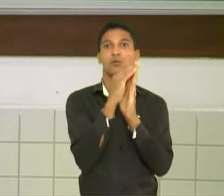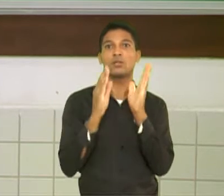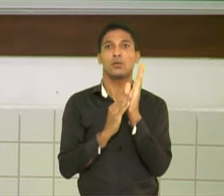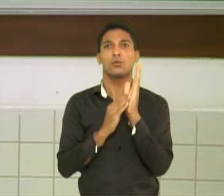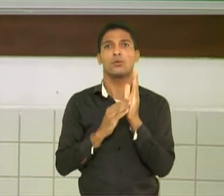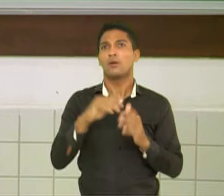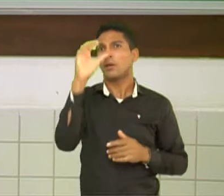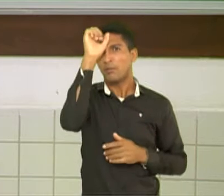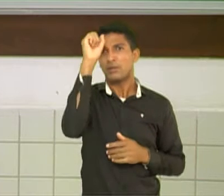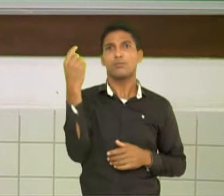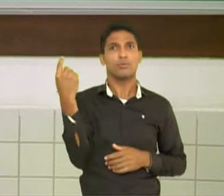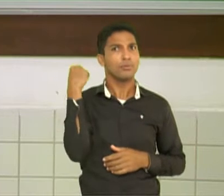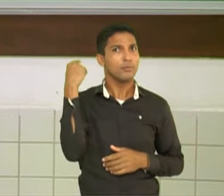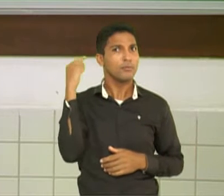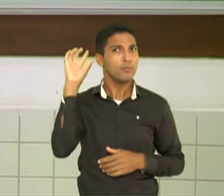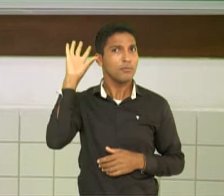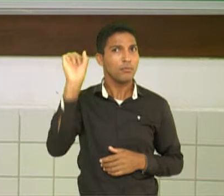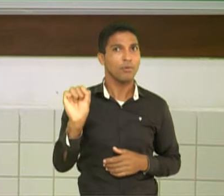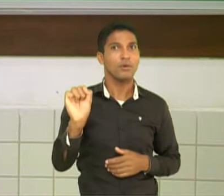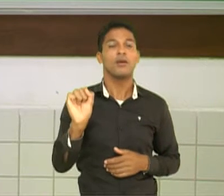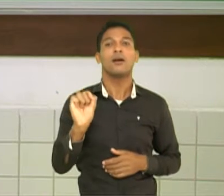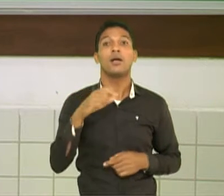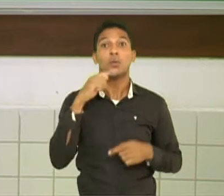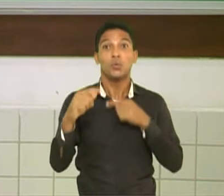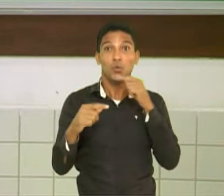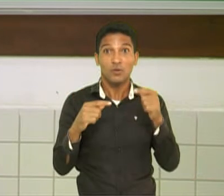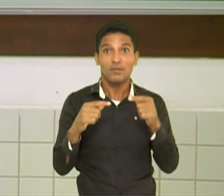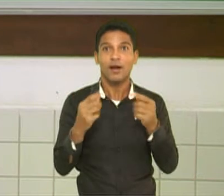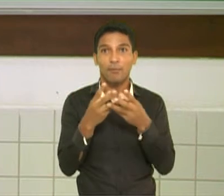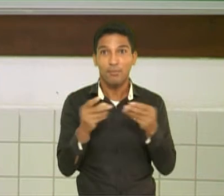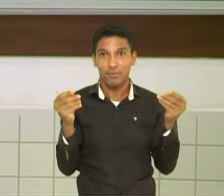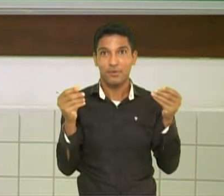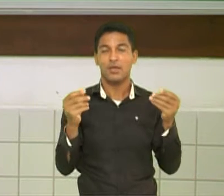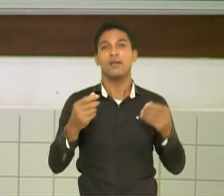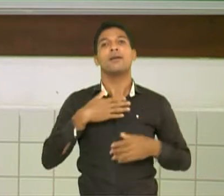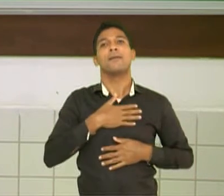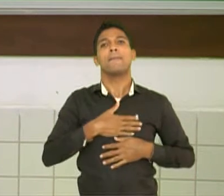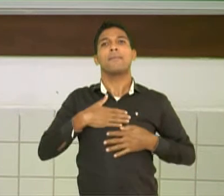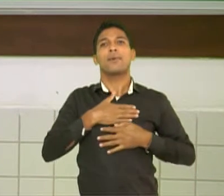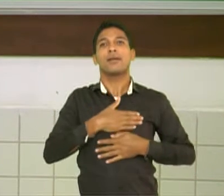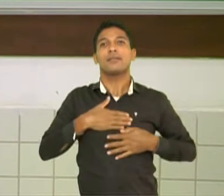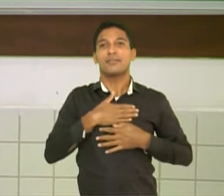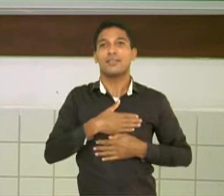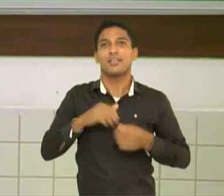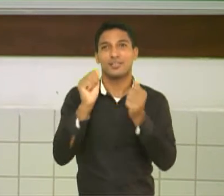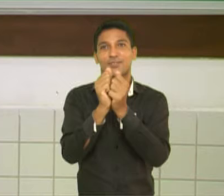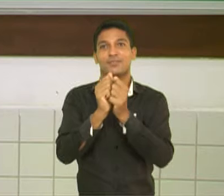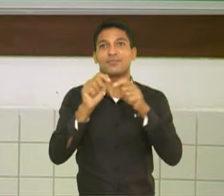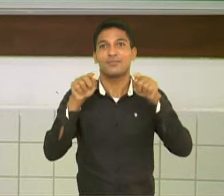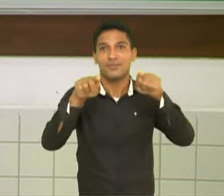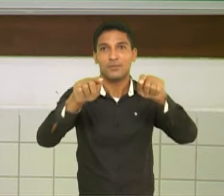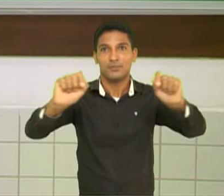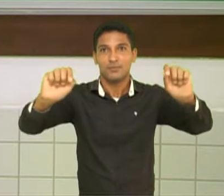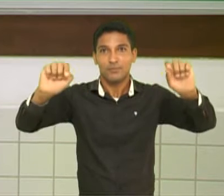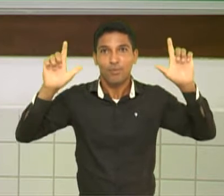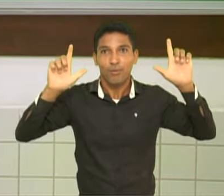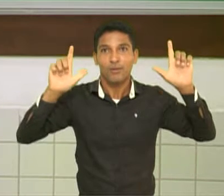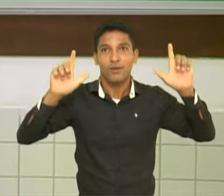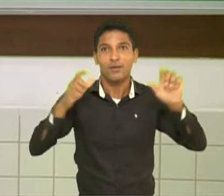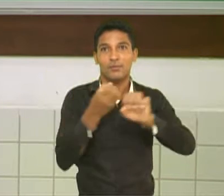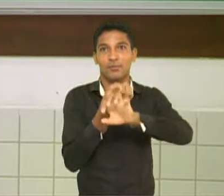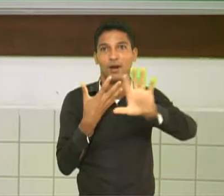o que aprendemos, tirar as nossas dúvidas. É um prazer estar junto com você nesse momento,